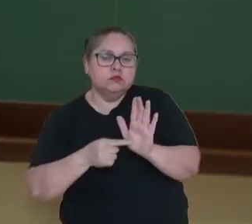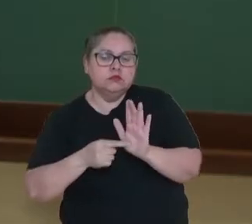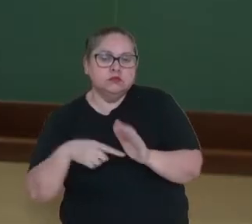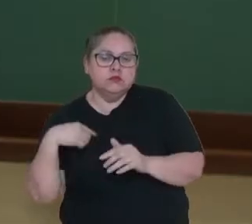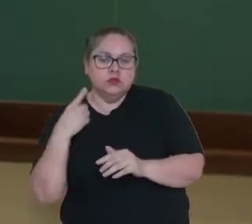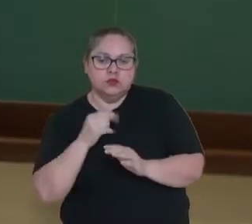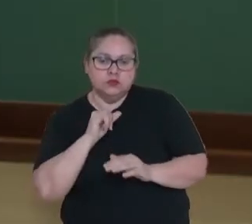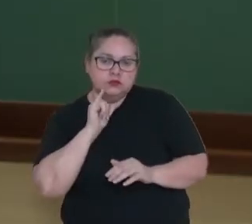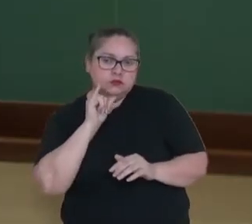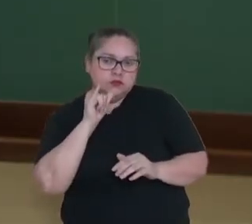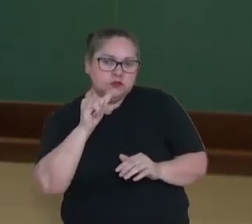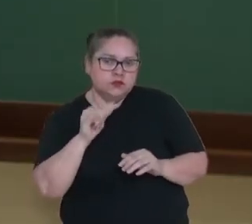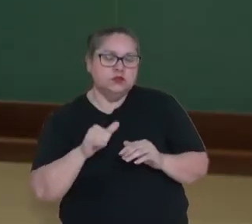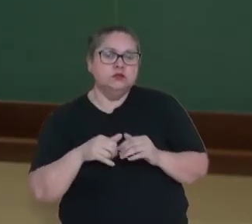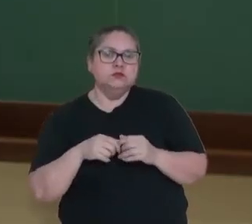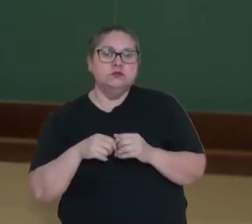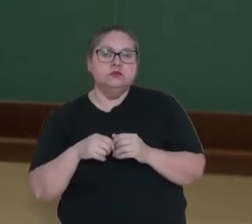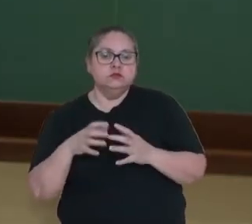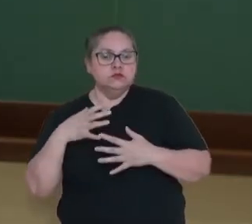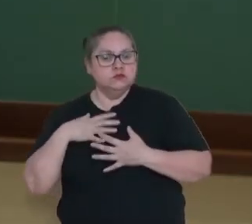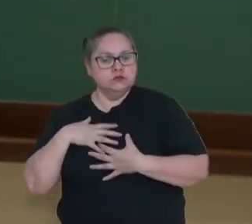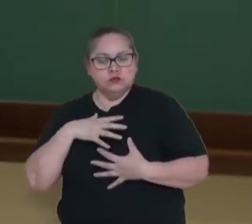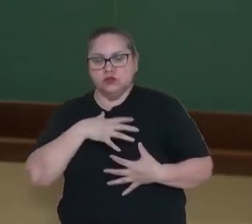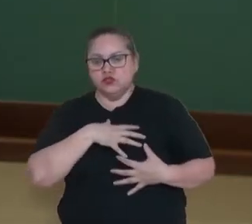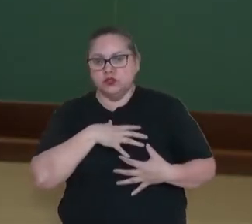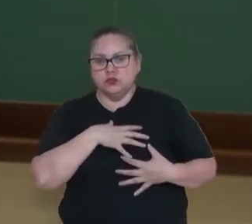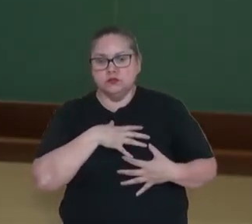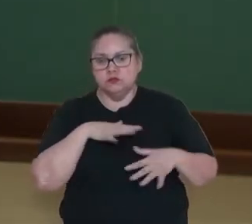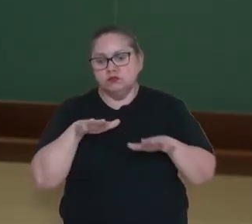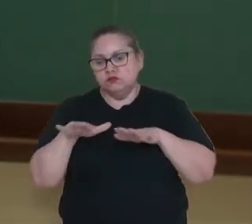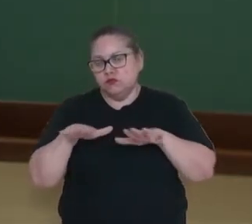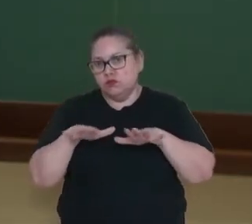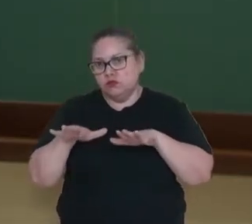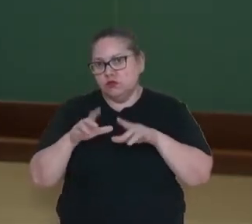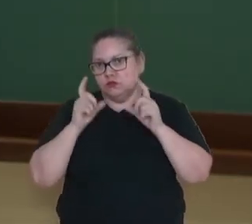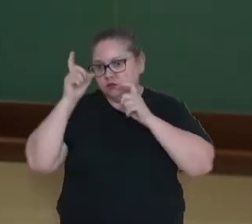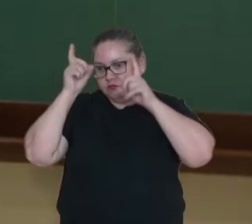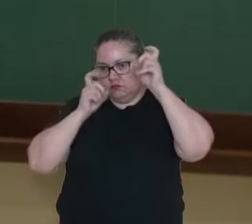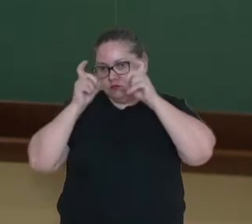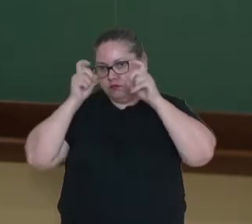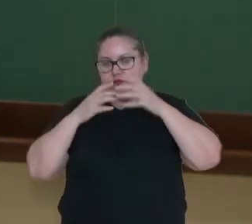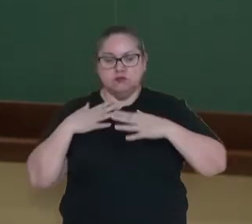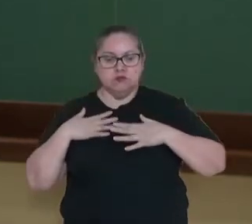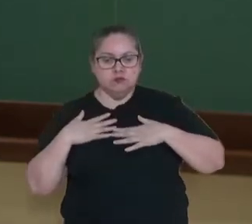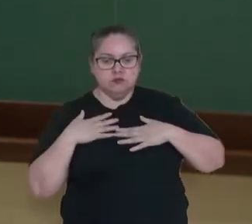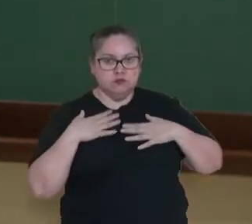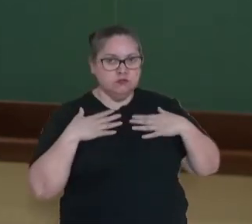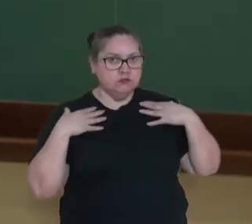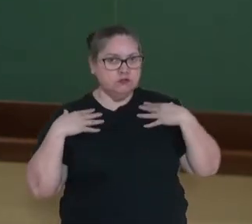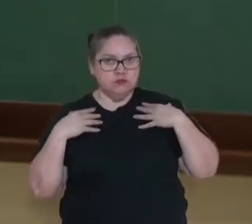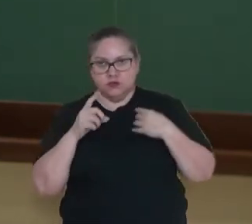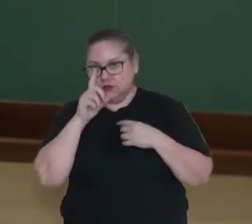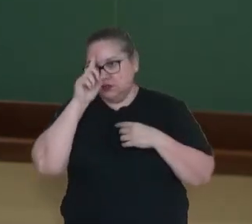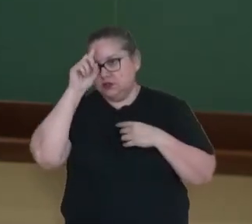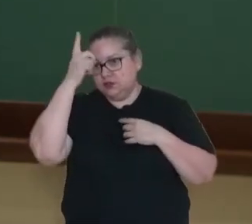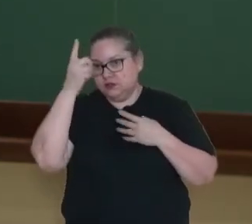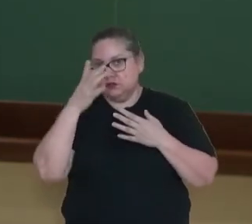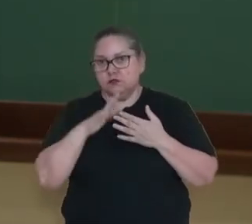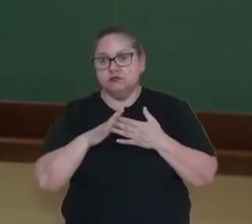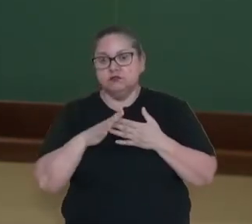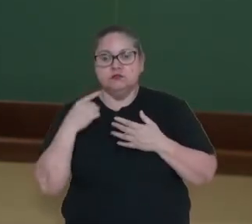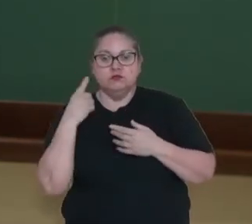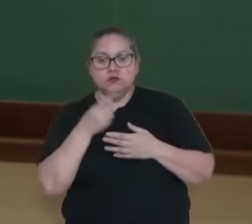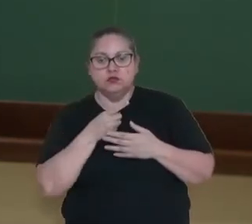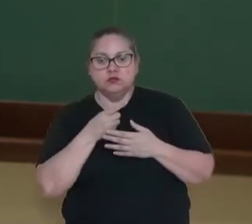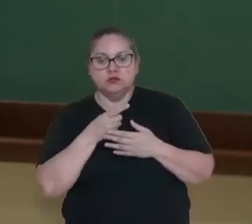nossas mensagens? Através dos gestos, do movimento, da expressão corporal, da nossa criatividade, do